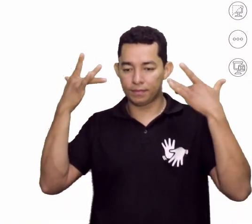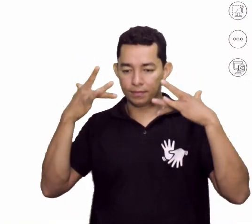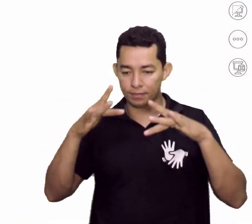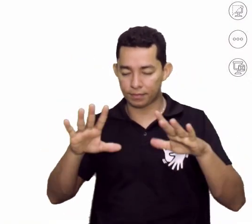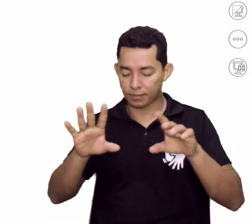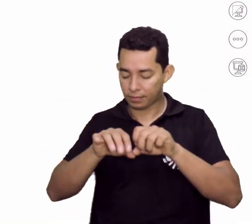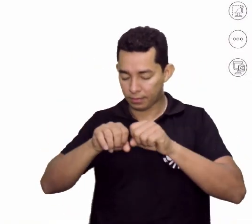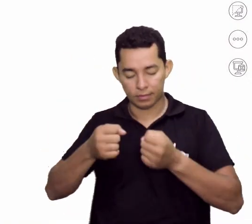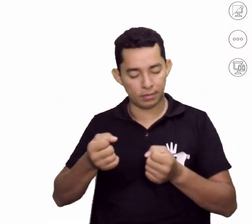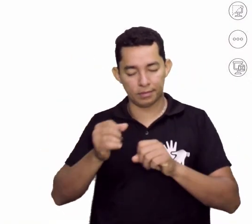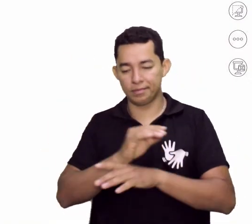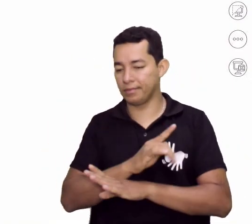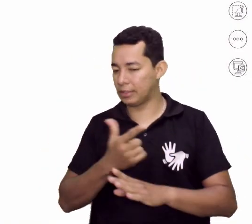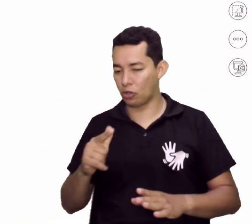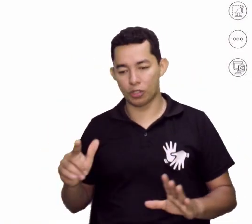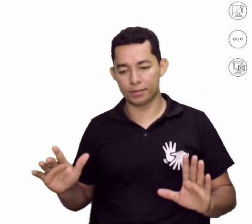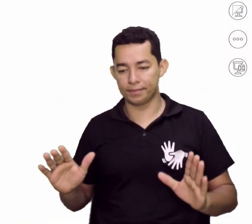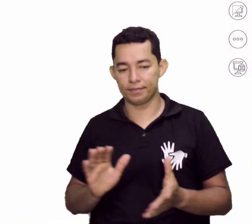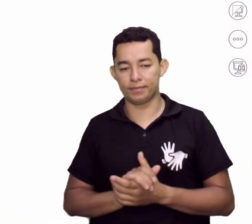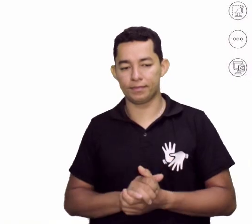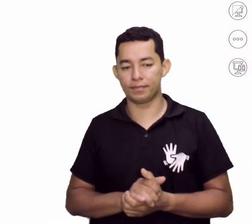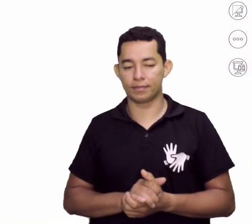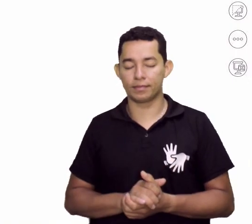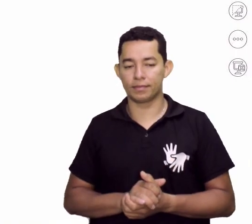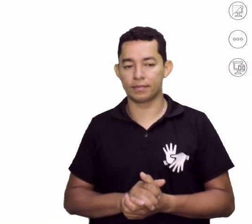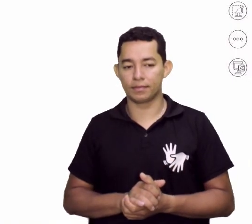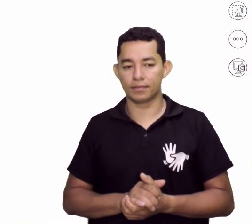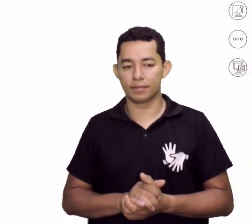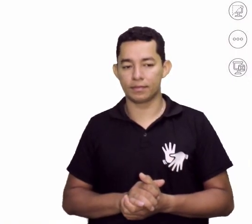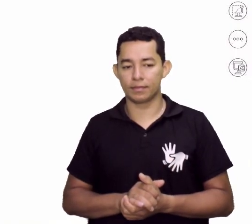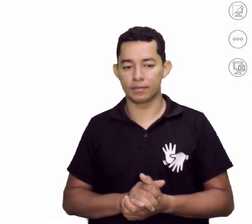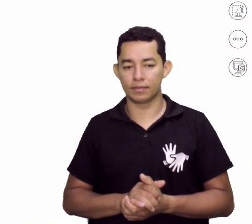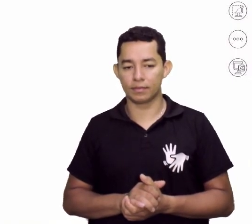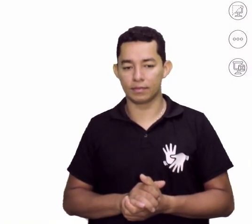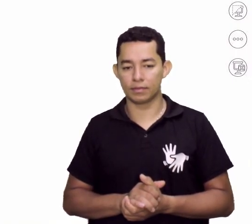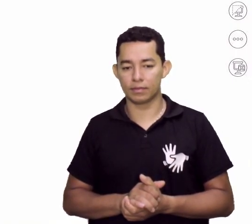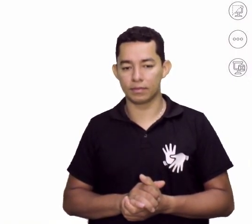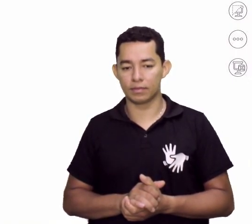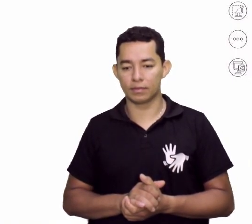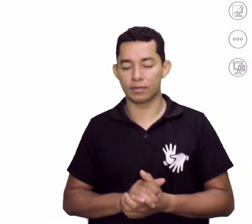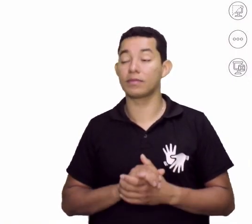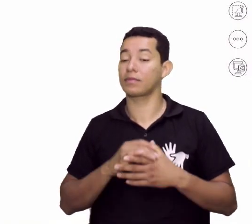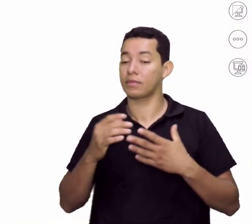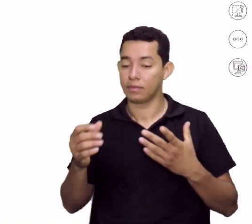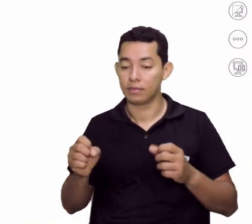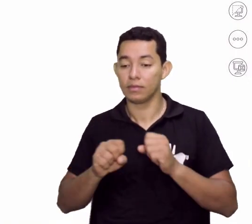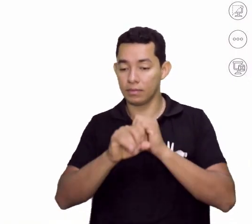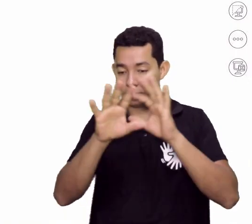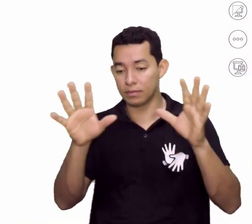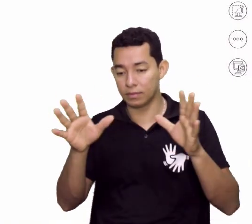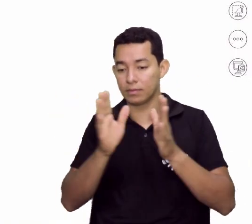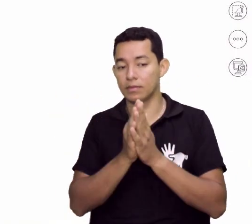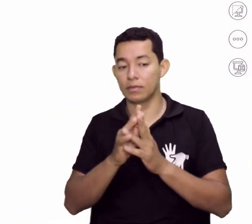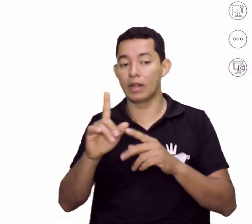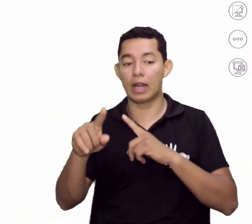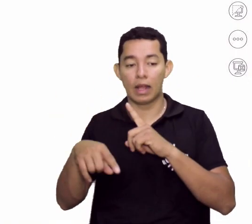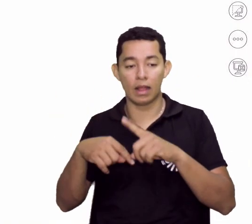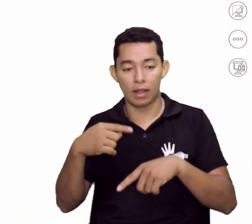como imitação da natureza, né? O naturalismo. Claro, todas elas, né?